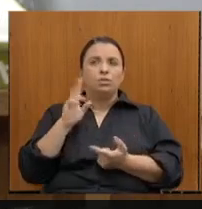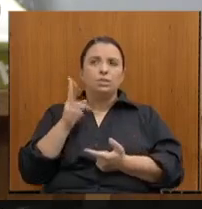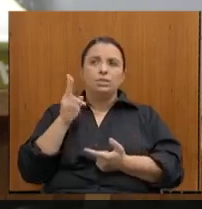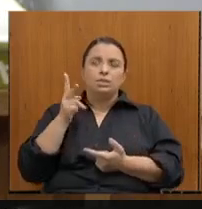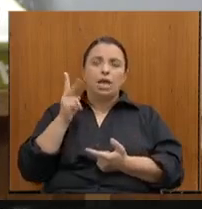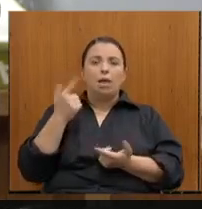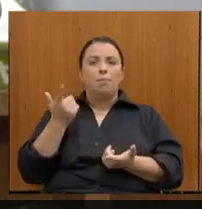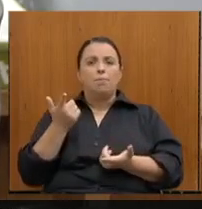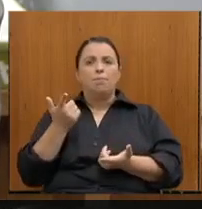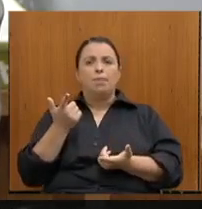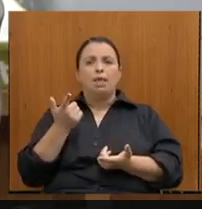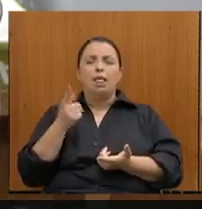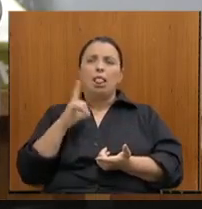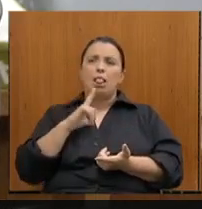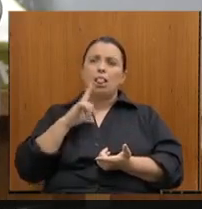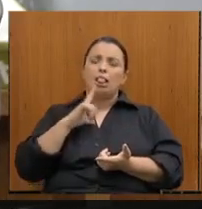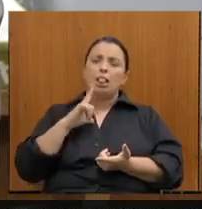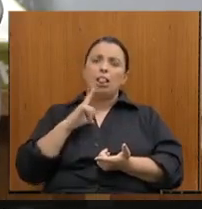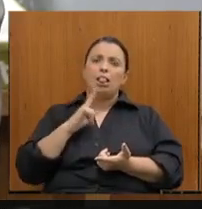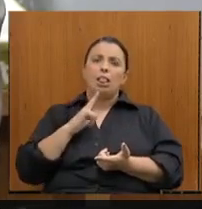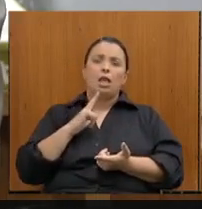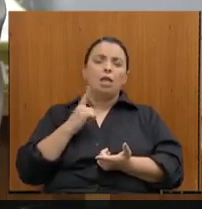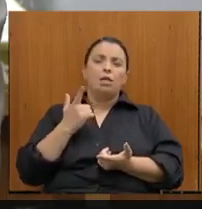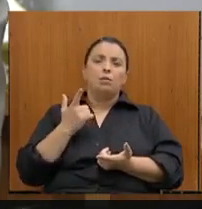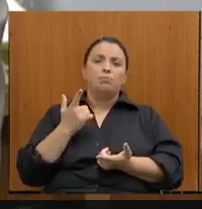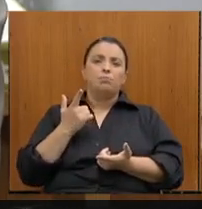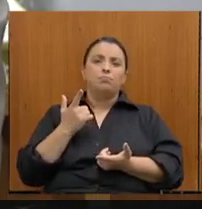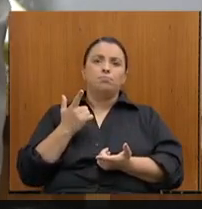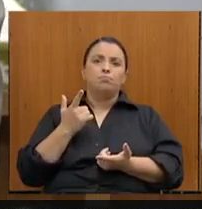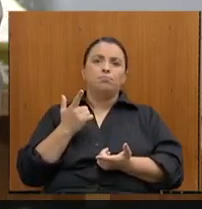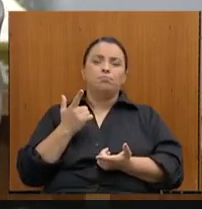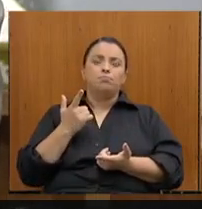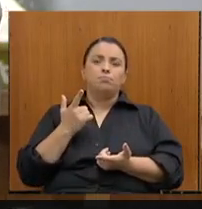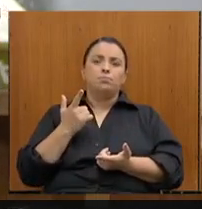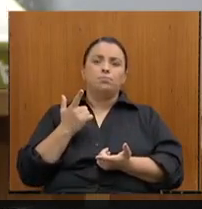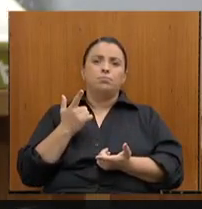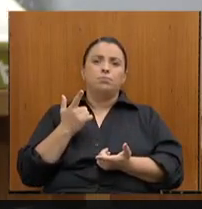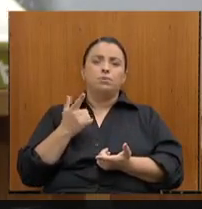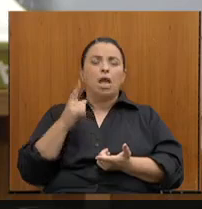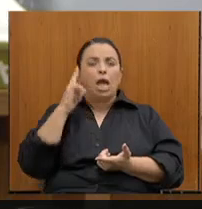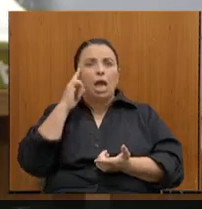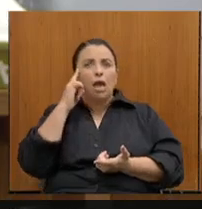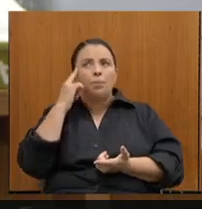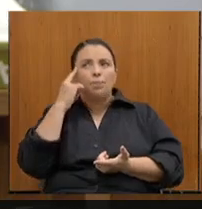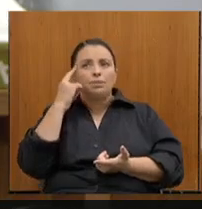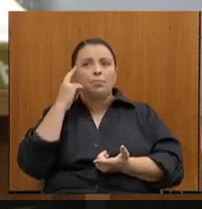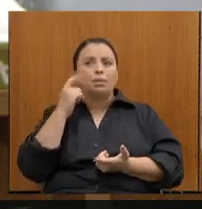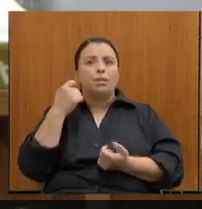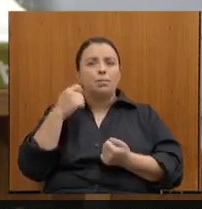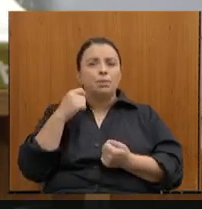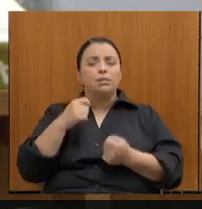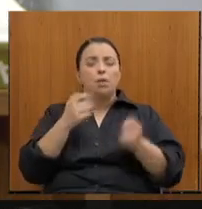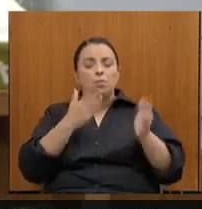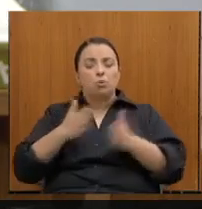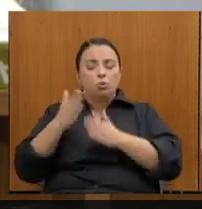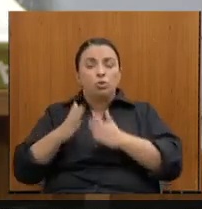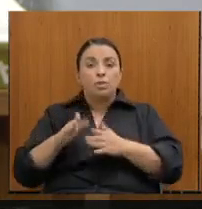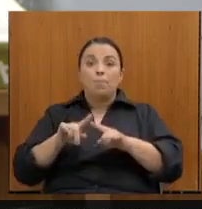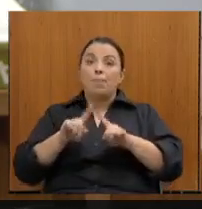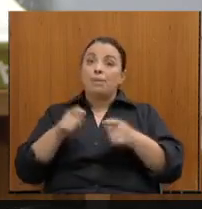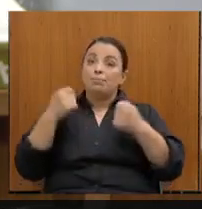nem tudo para quem é de quem tem consciência nesse país que sabe que precisa produzir é precisa preservar então é então